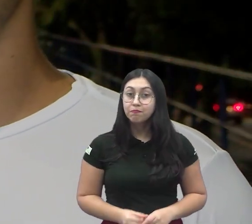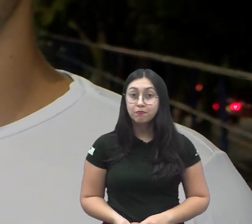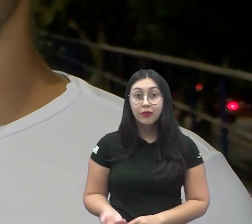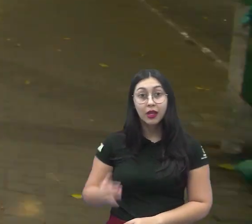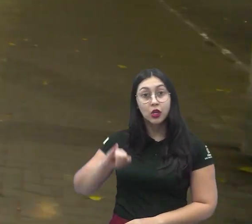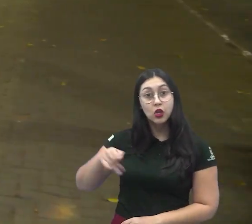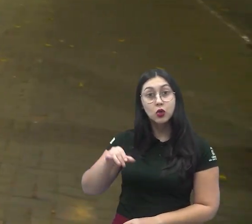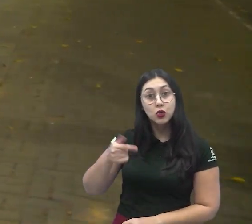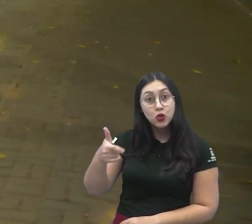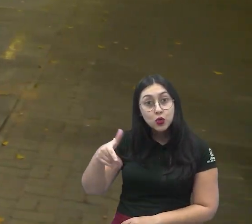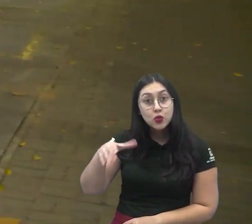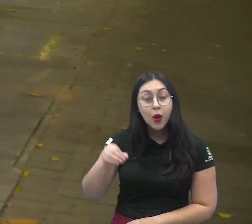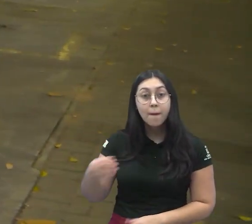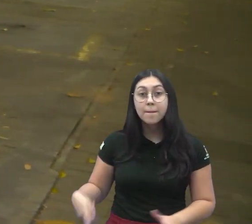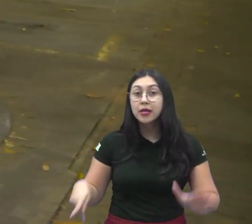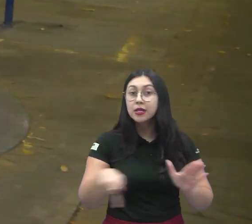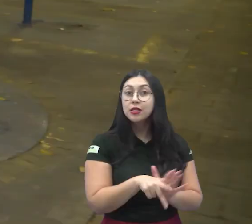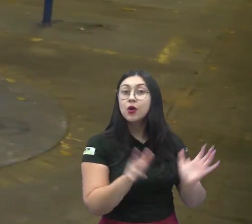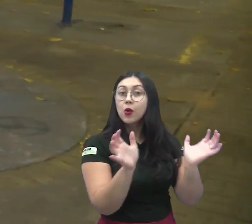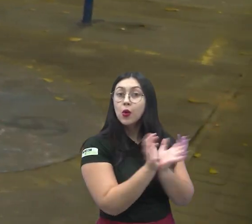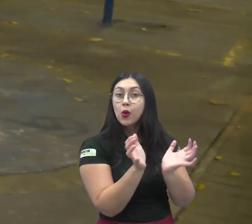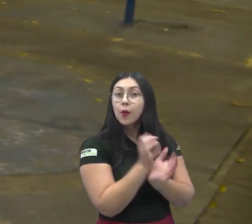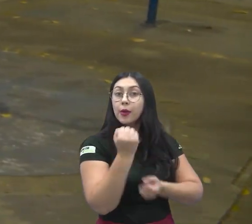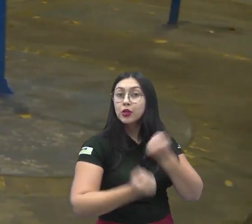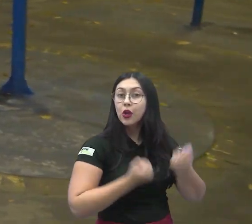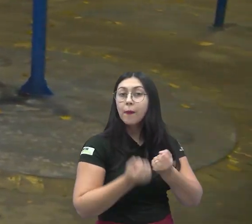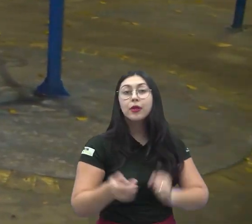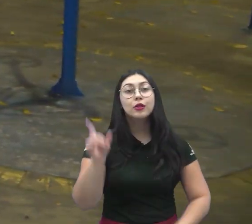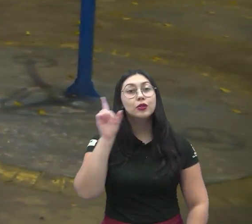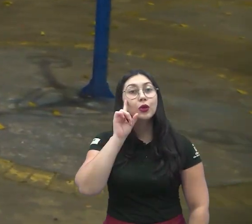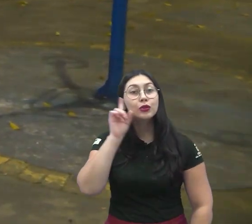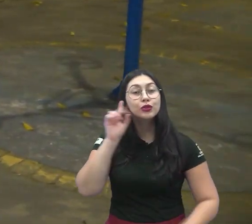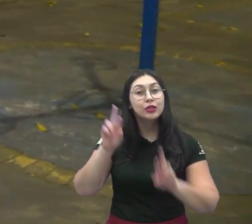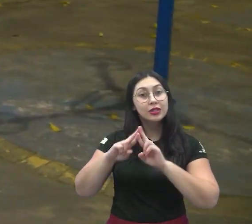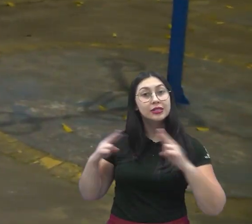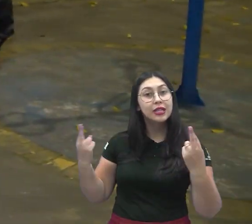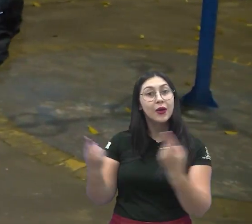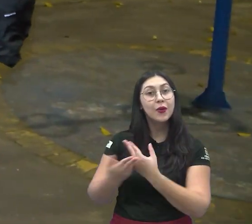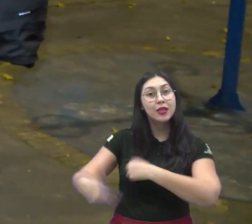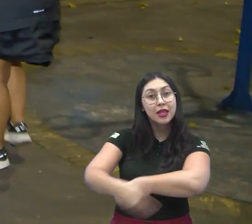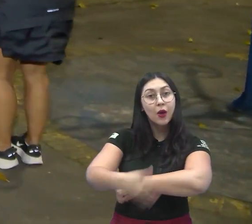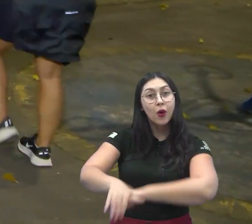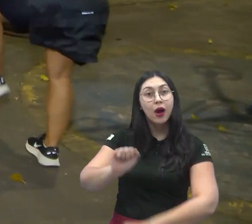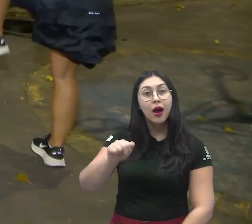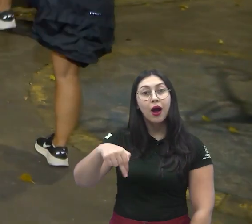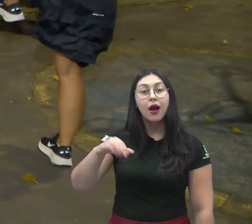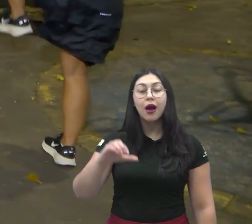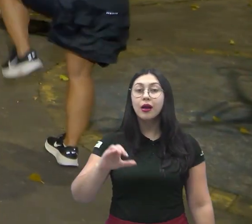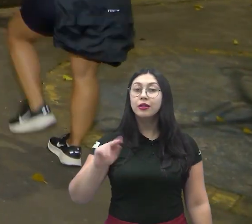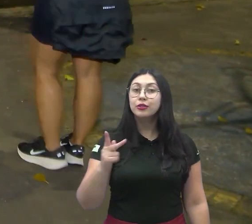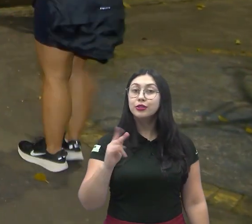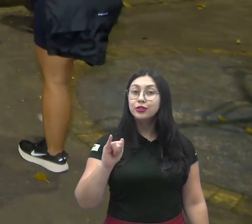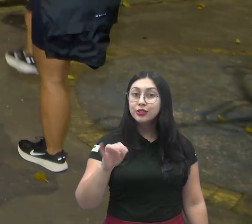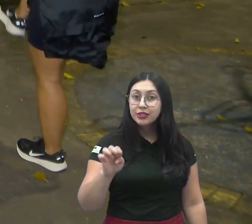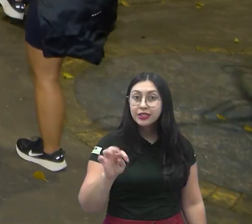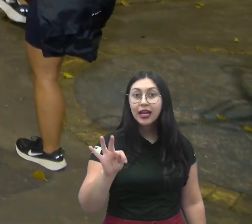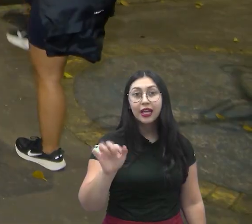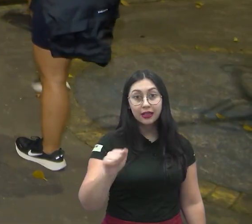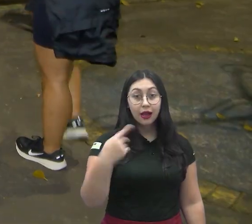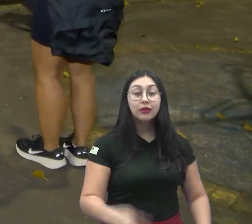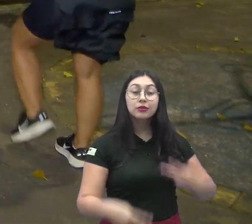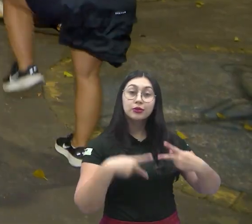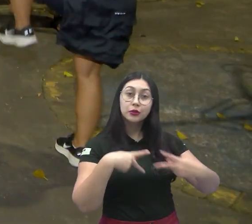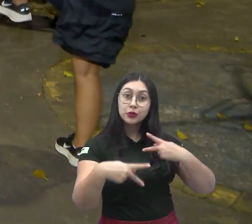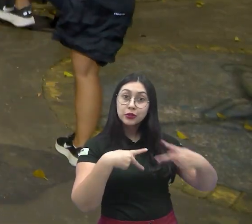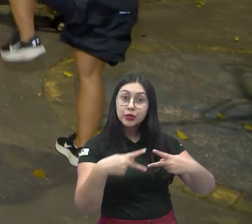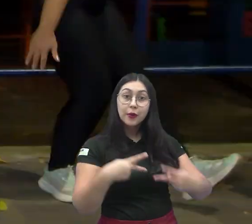calçada. João é parte de um grupo de corrida que se reúne diariamente neste deck na Avenida Anchieta, no centro de São José